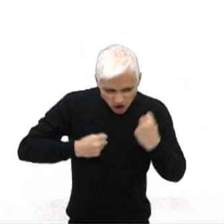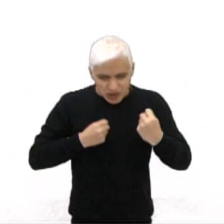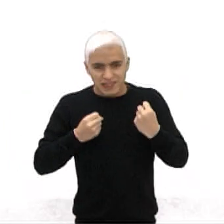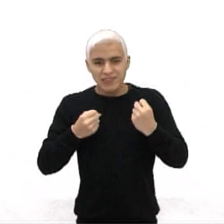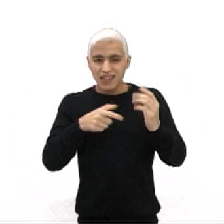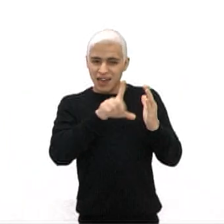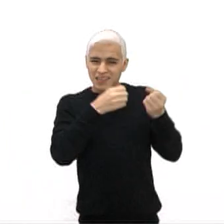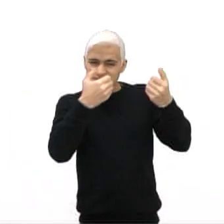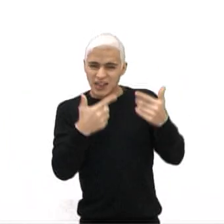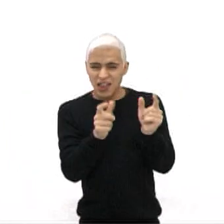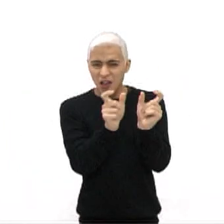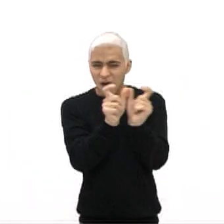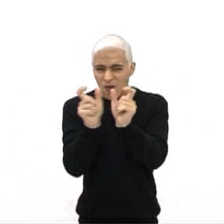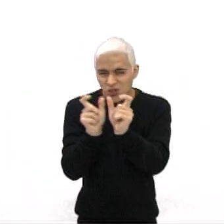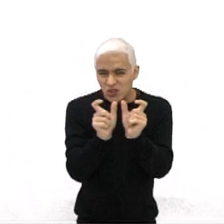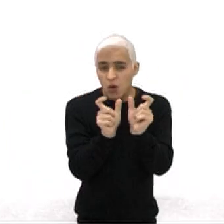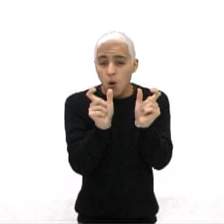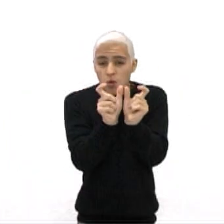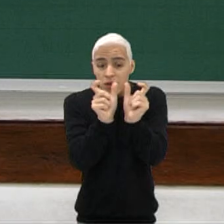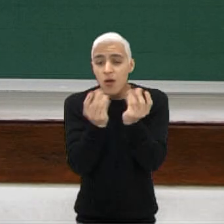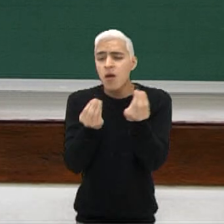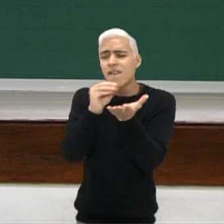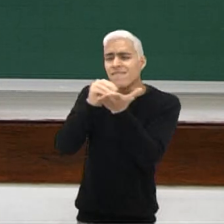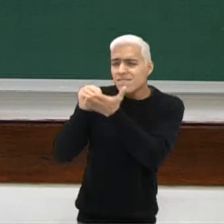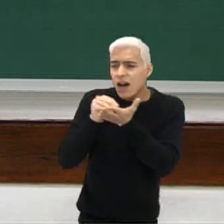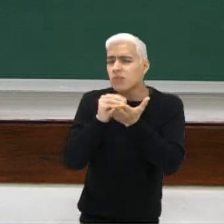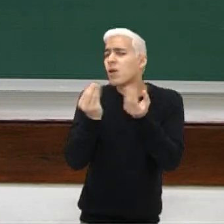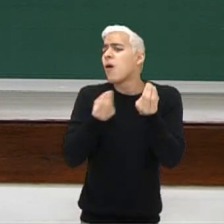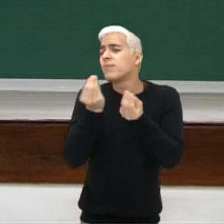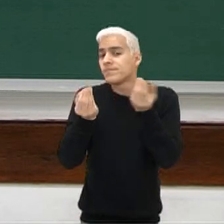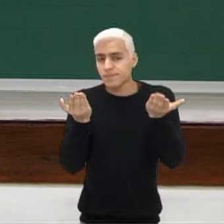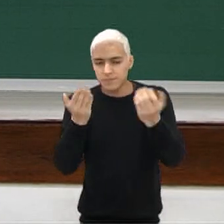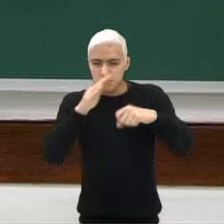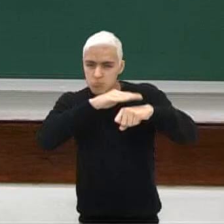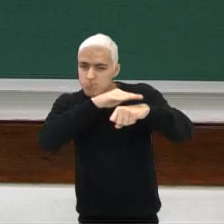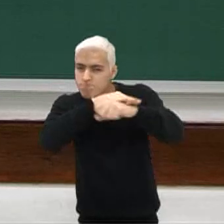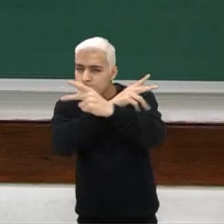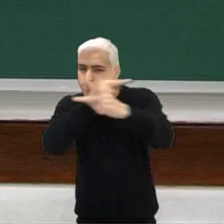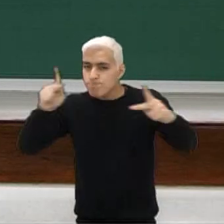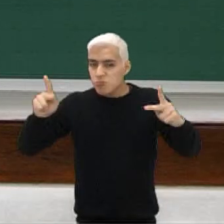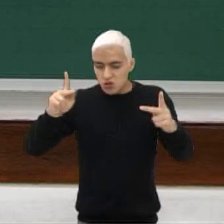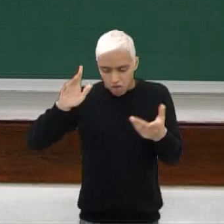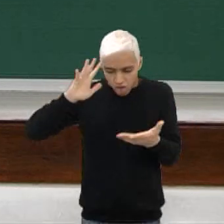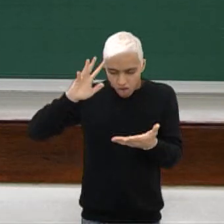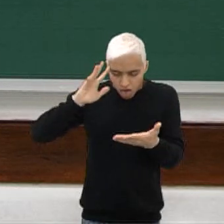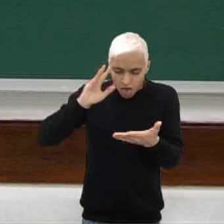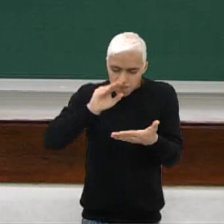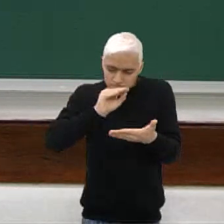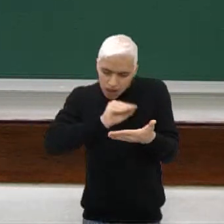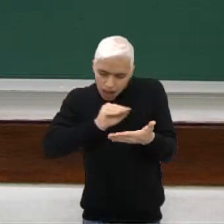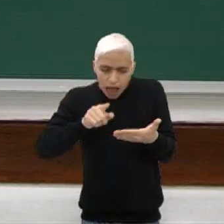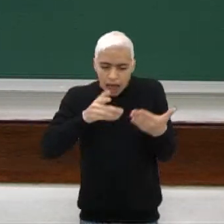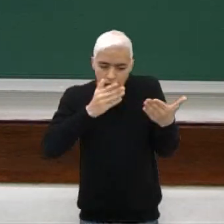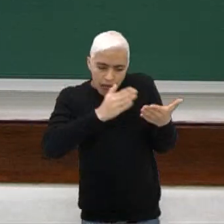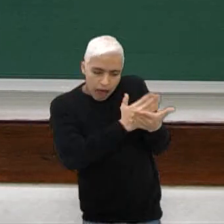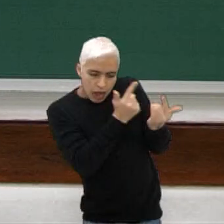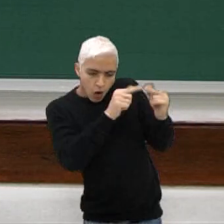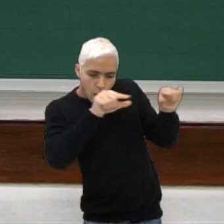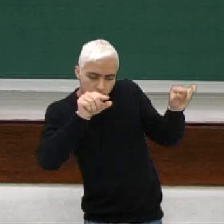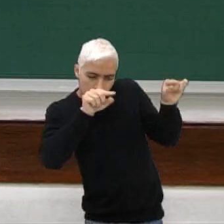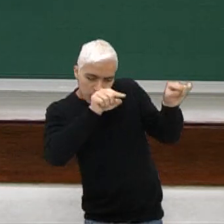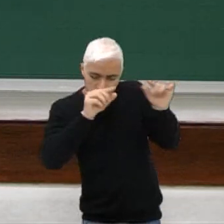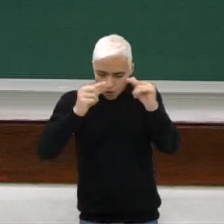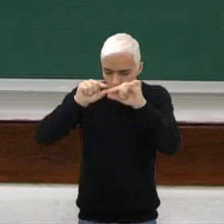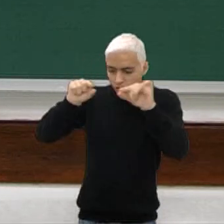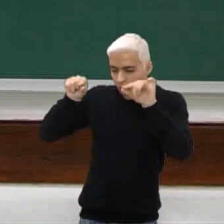das conjunções e a falta dessas conjunções. Vou dar um tempinho para vocês classificarem essas orações que